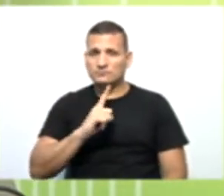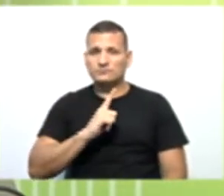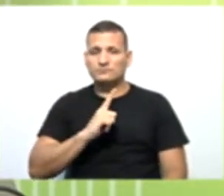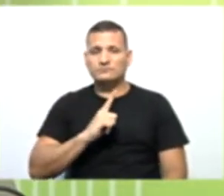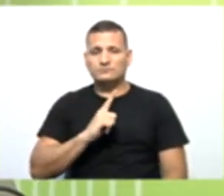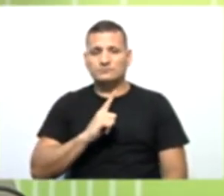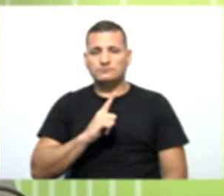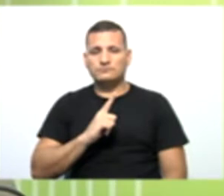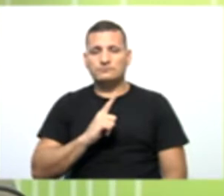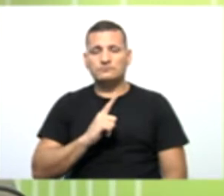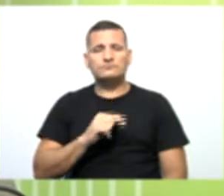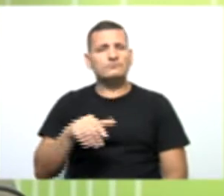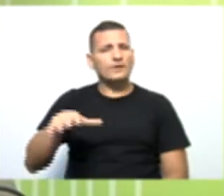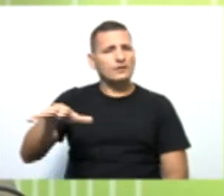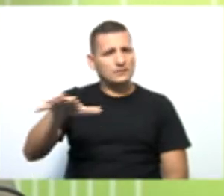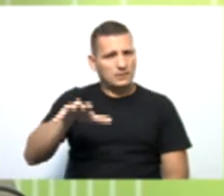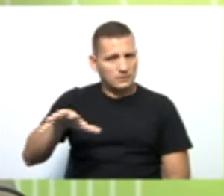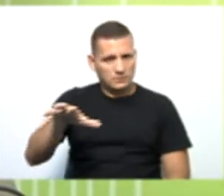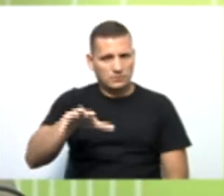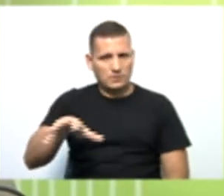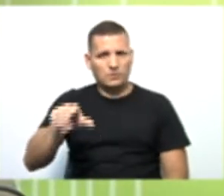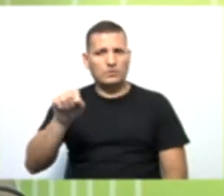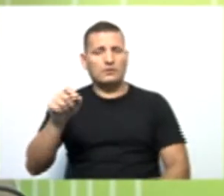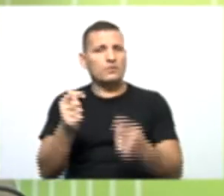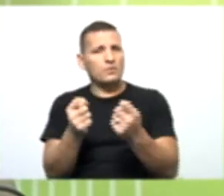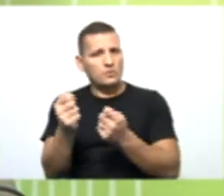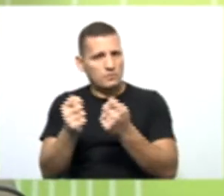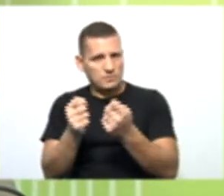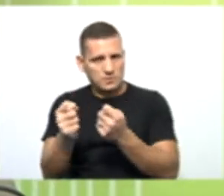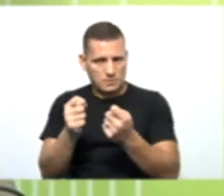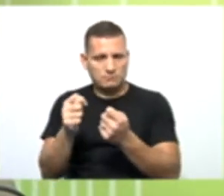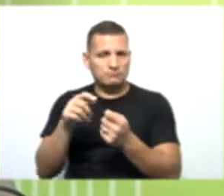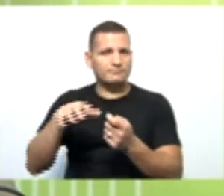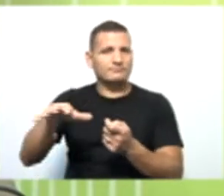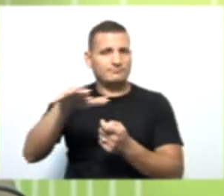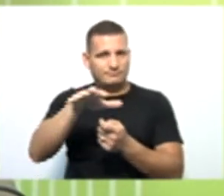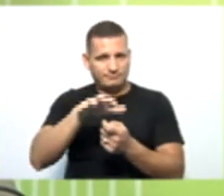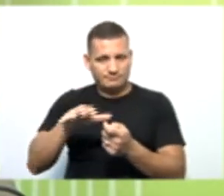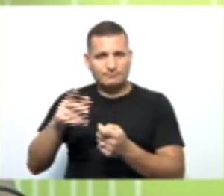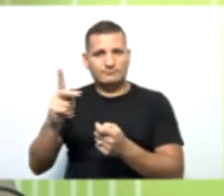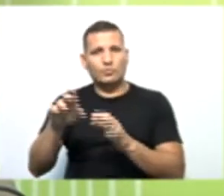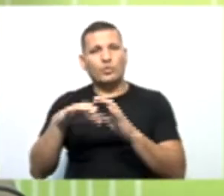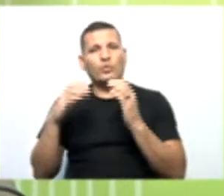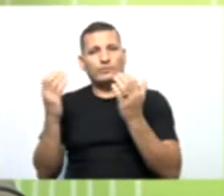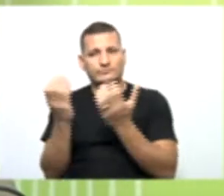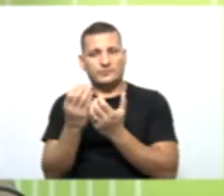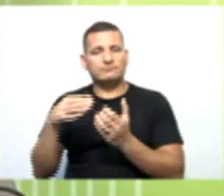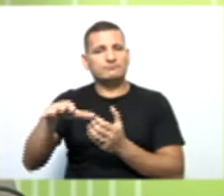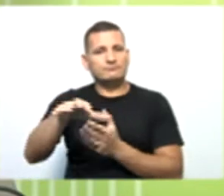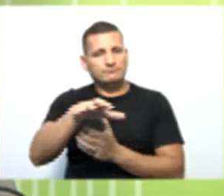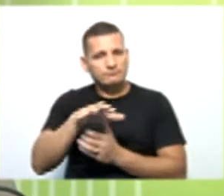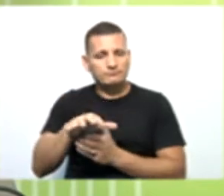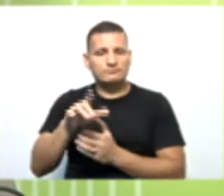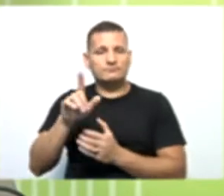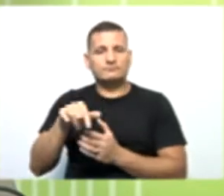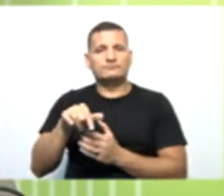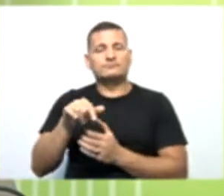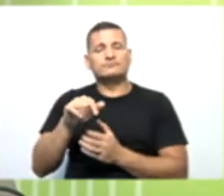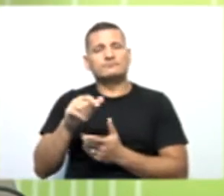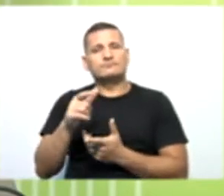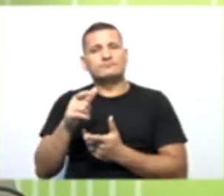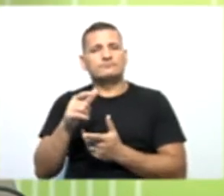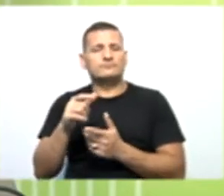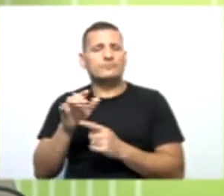as atividades econômicas que ocorrem em torno da sua comunidade, elas são atividades que